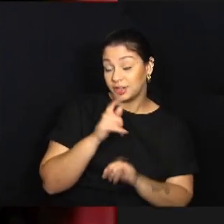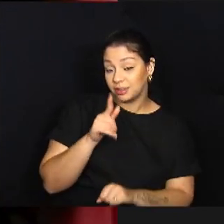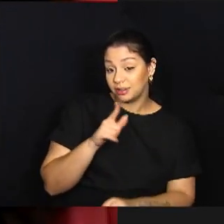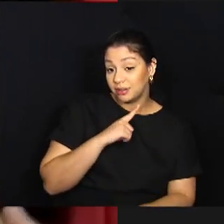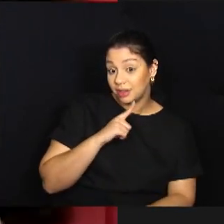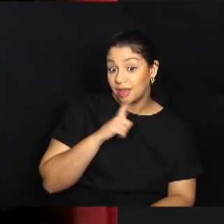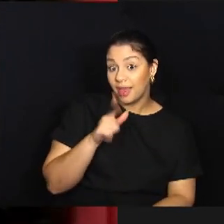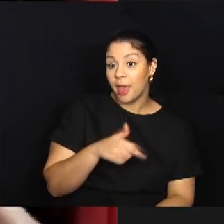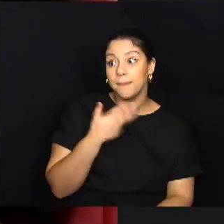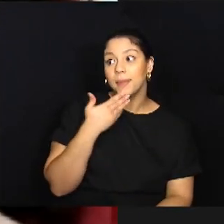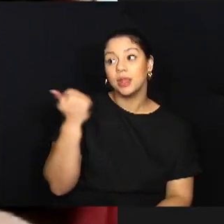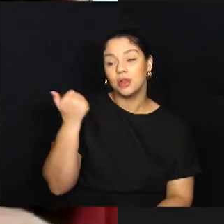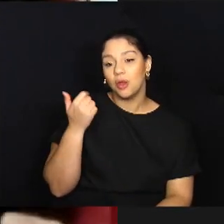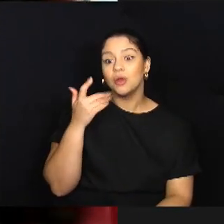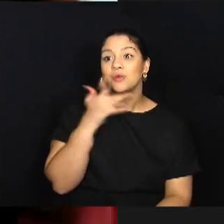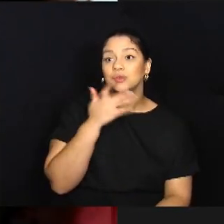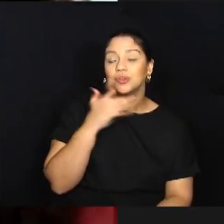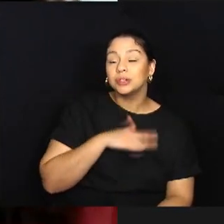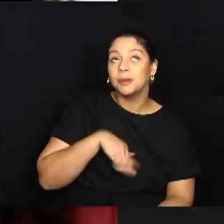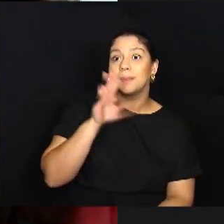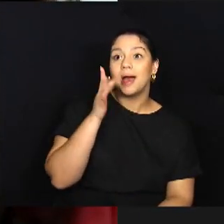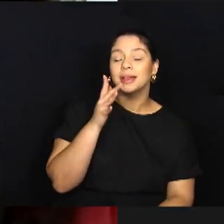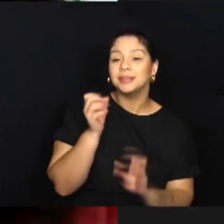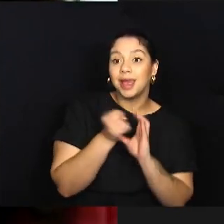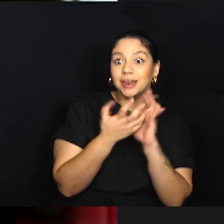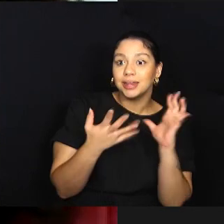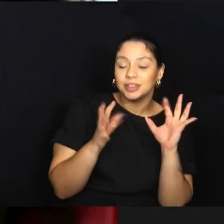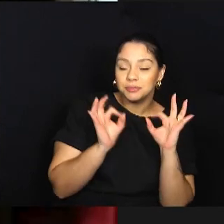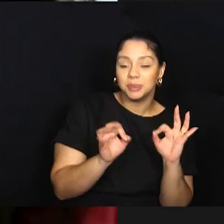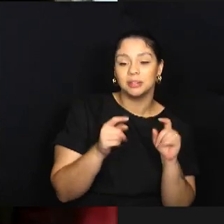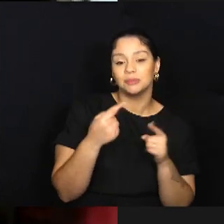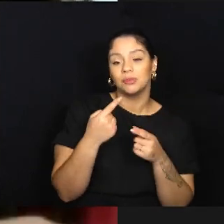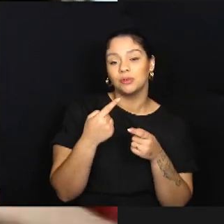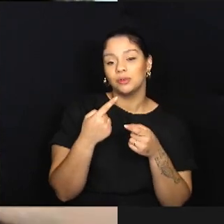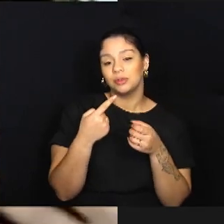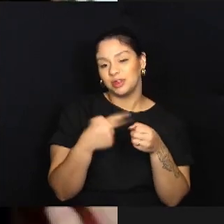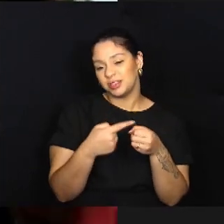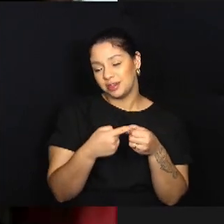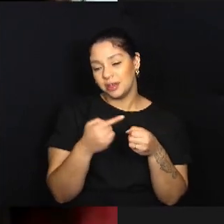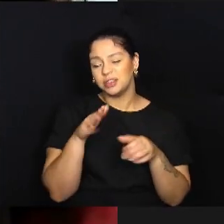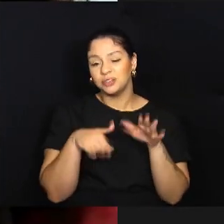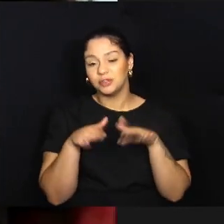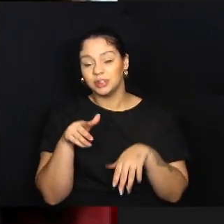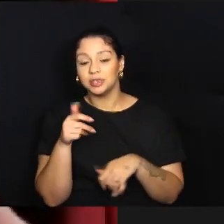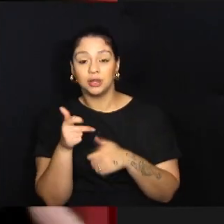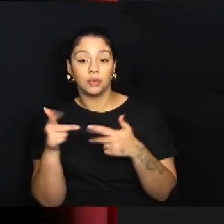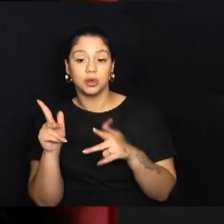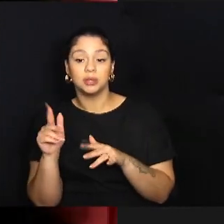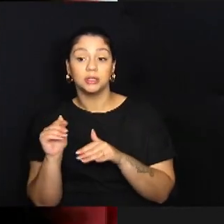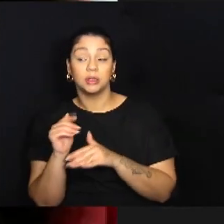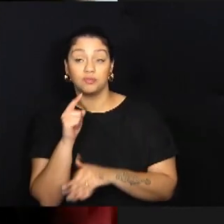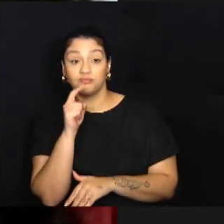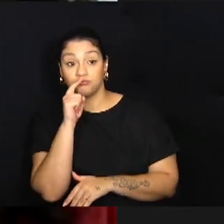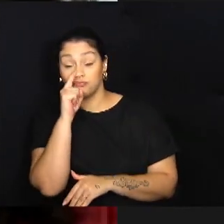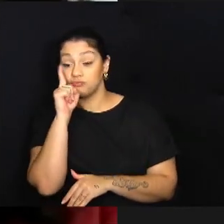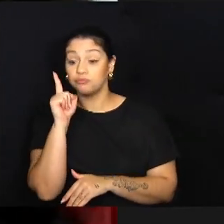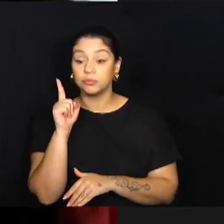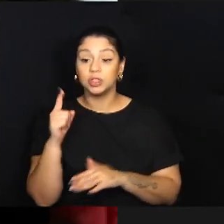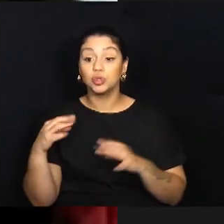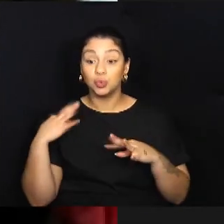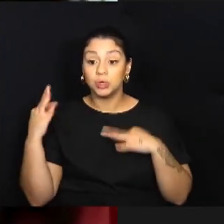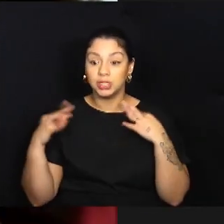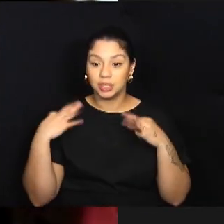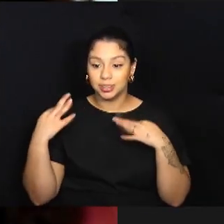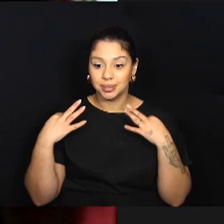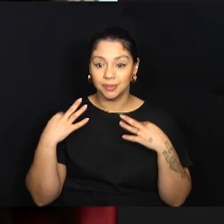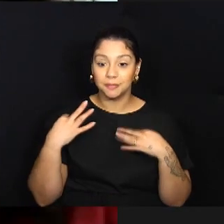coisas melhores, mais gostosas, mais características mesmo da cidade. Né? Às vezes são lugares mais requintados, mais para turista, e a gente gosta